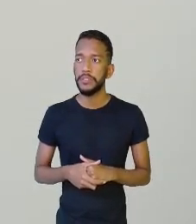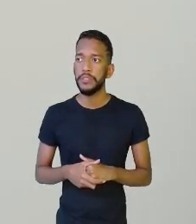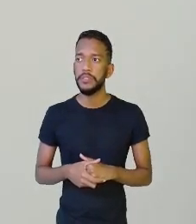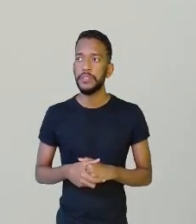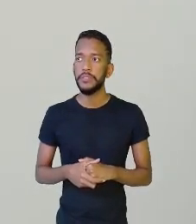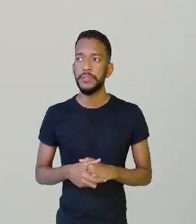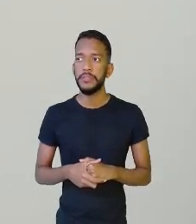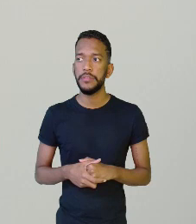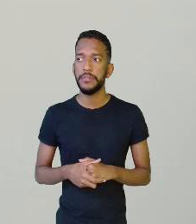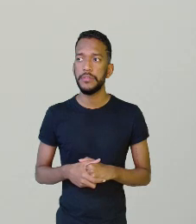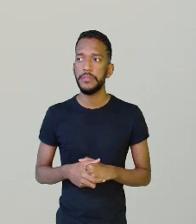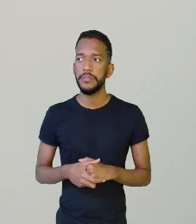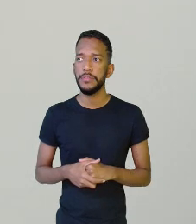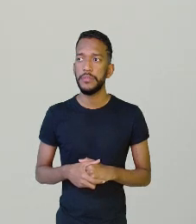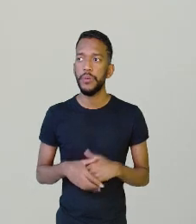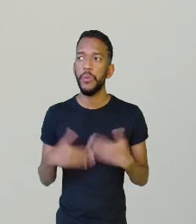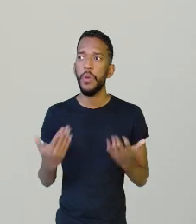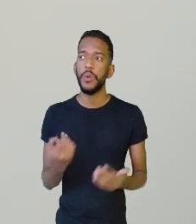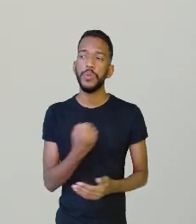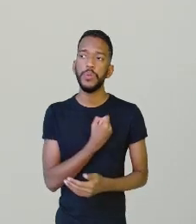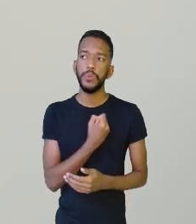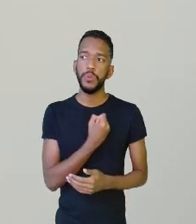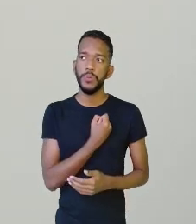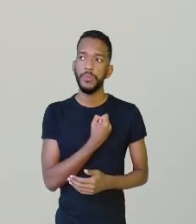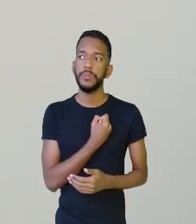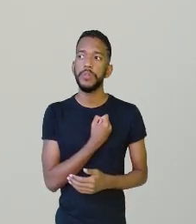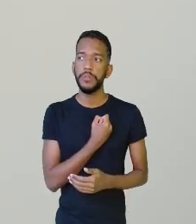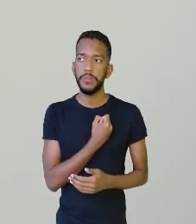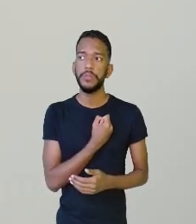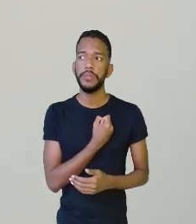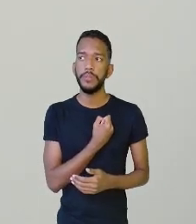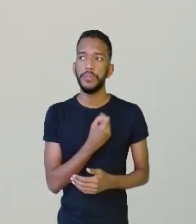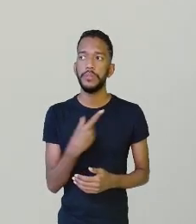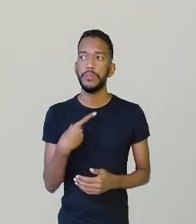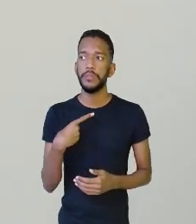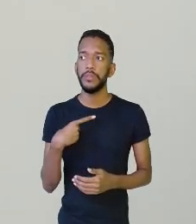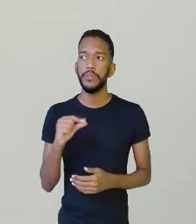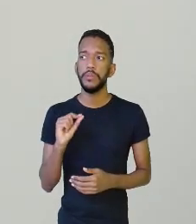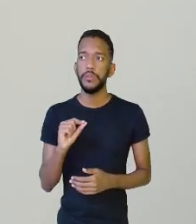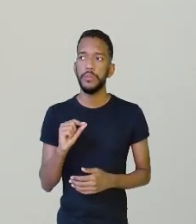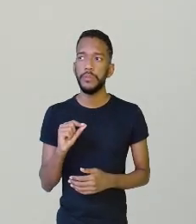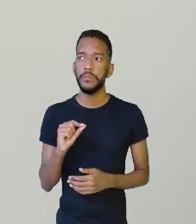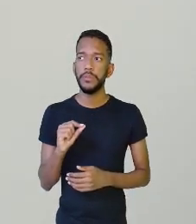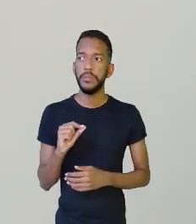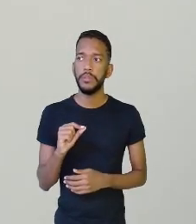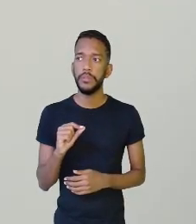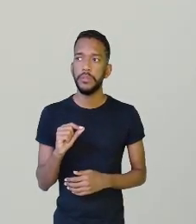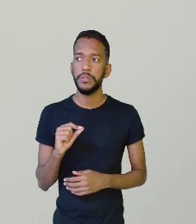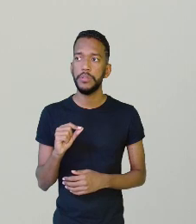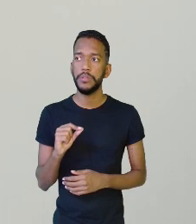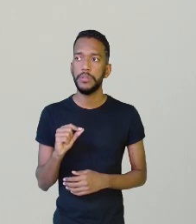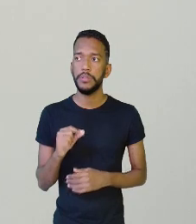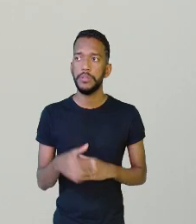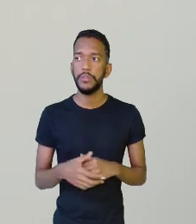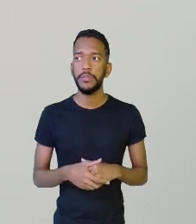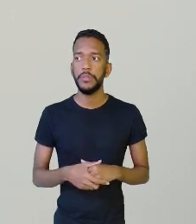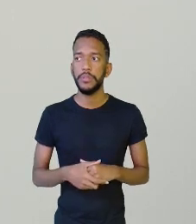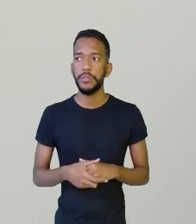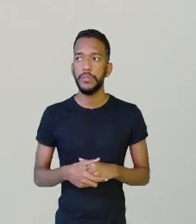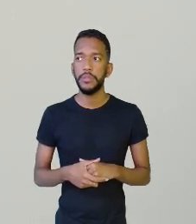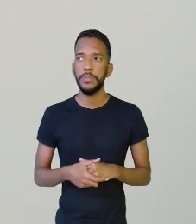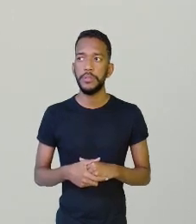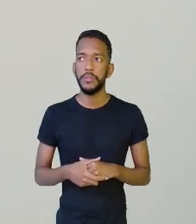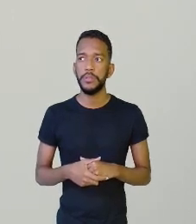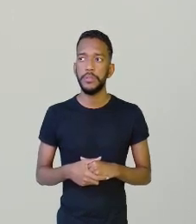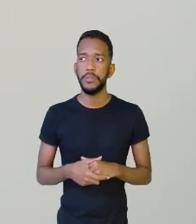5. Qual número eu divido por 2 que chega próximo ou é igual a 5?